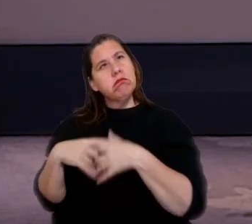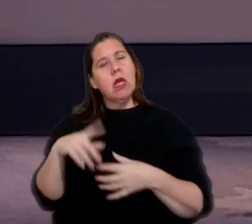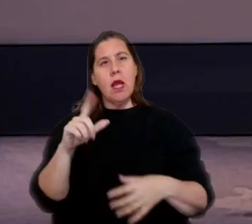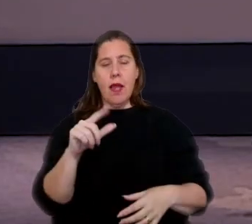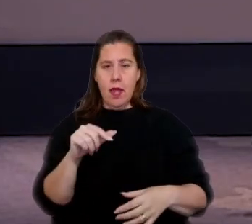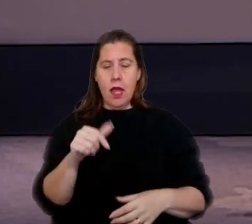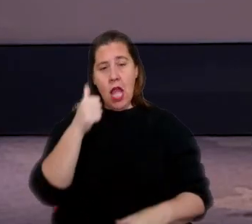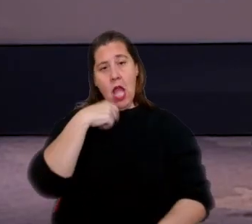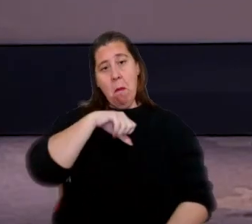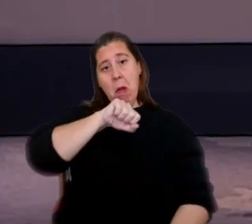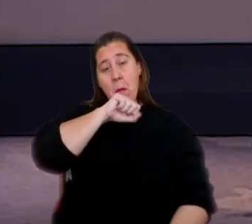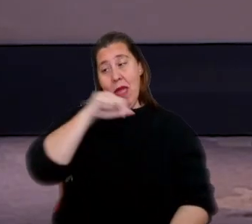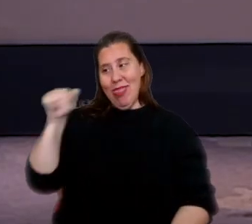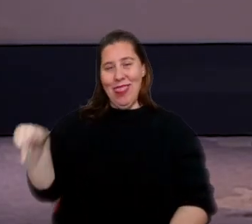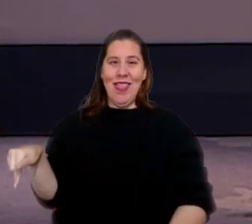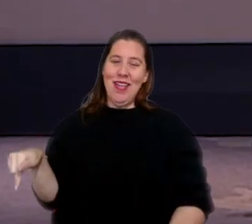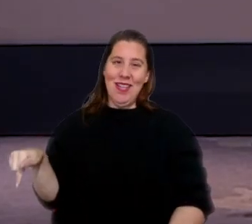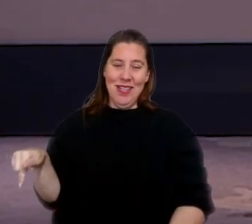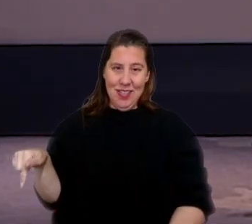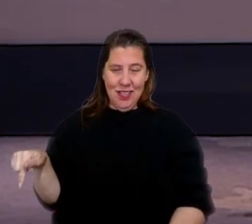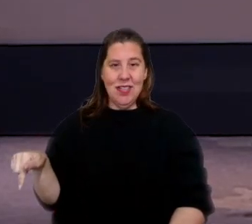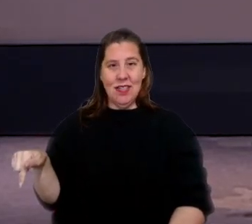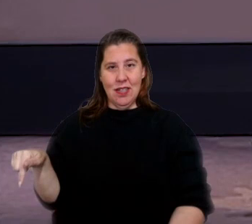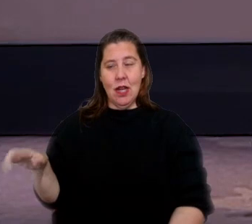atenção de vocês, que é a cena da mãe do Remy,